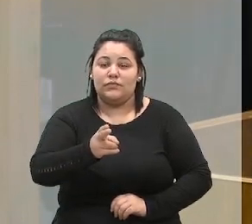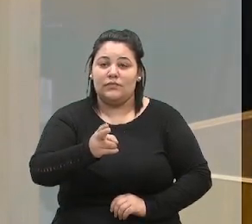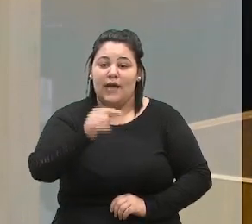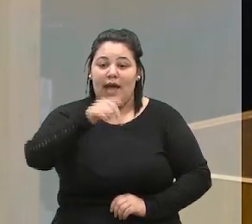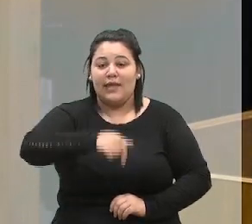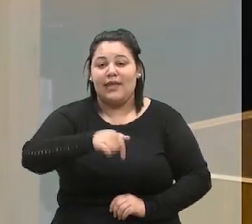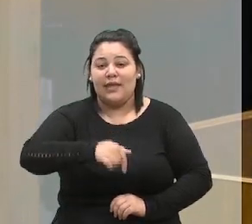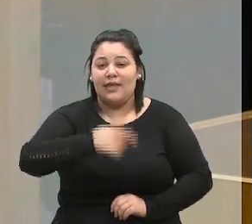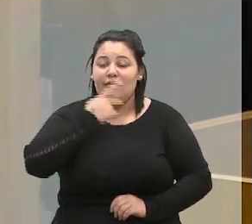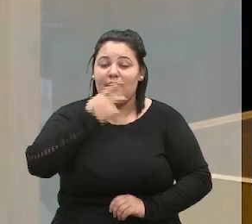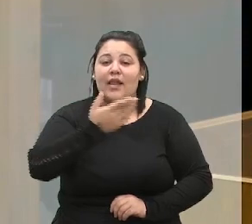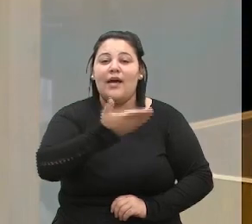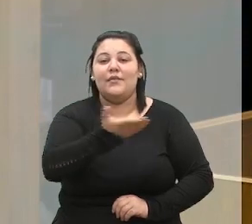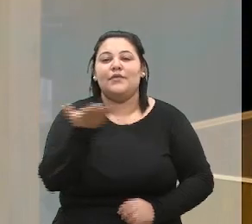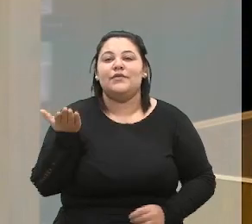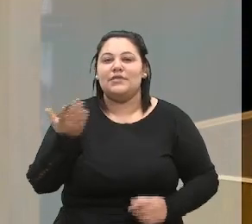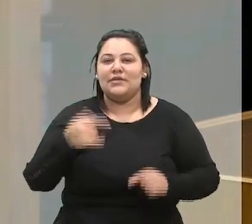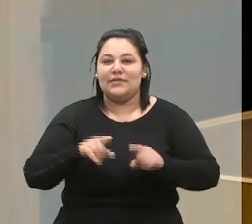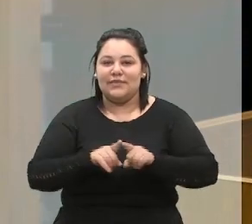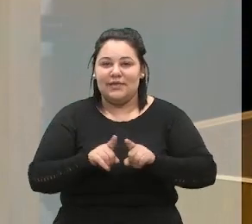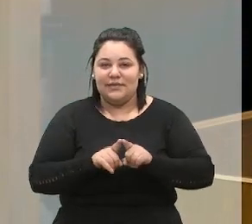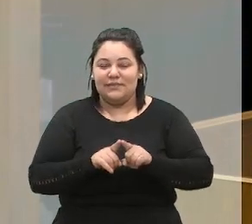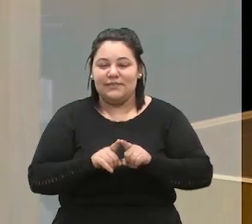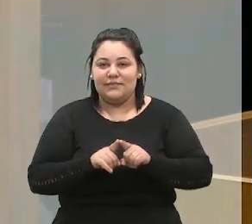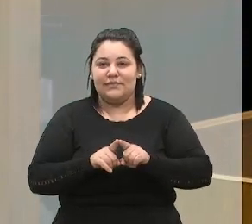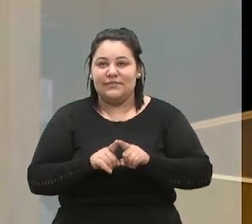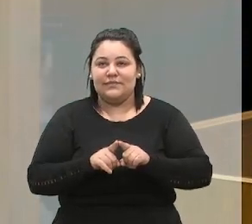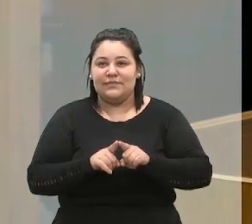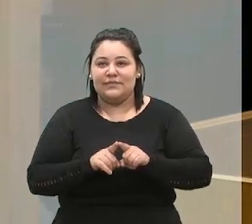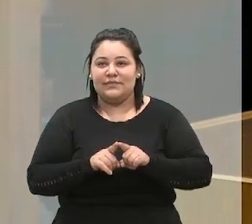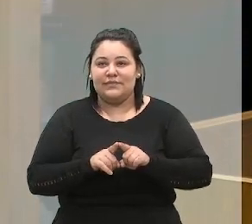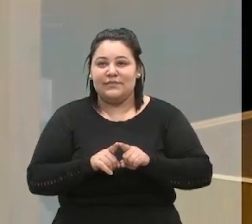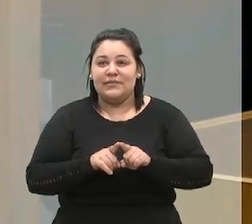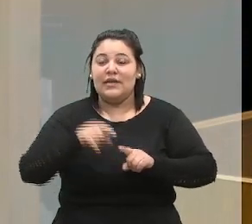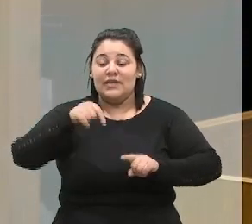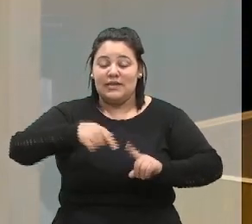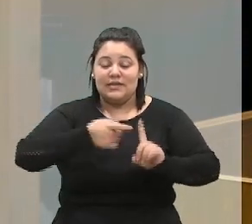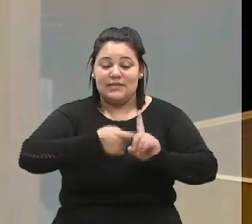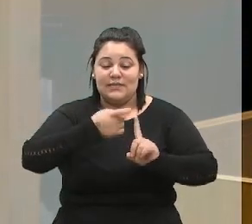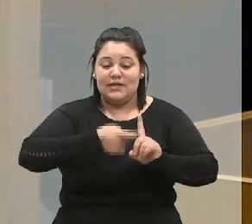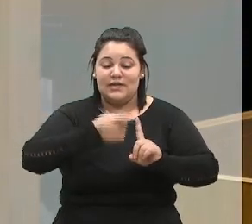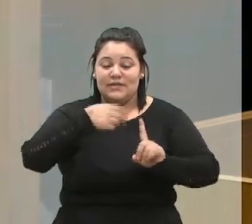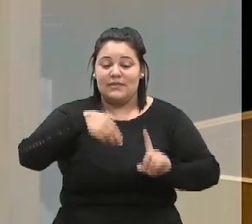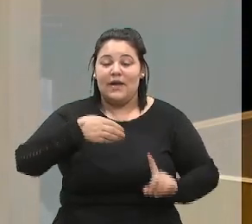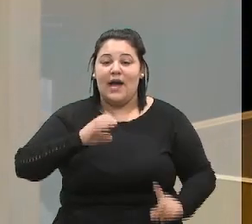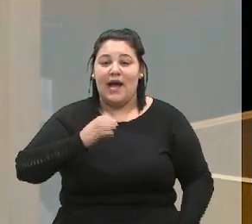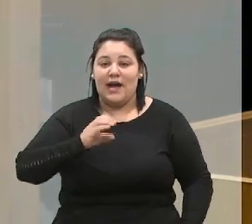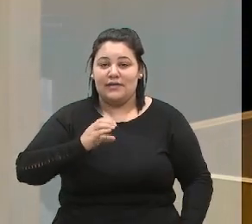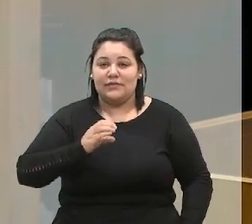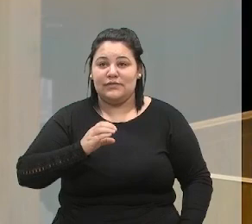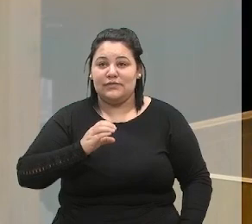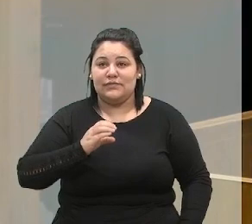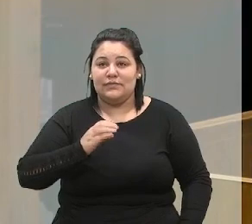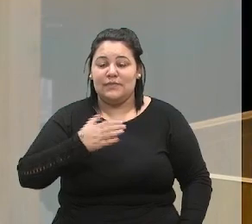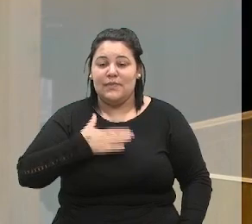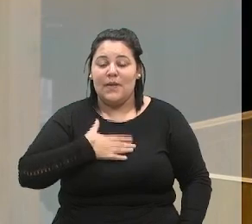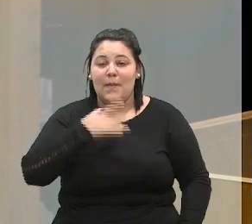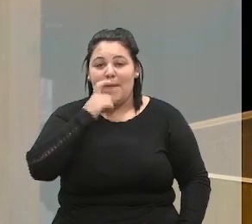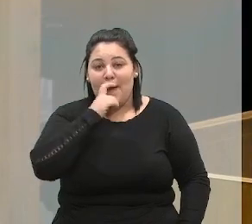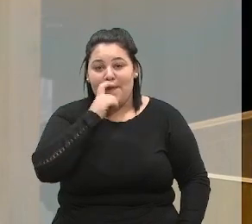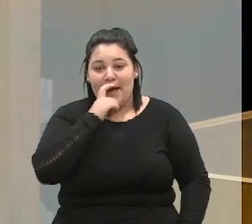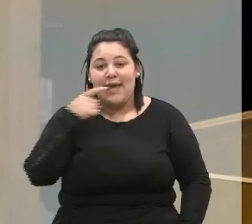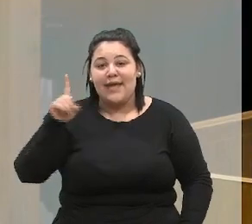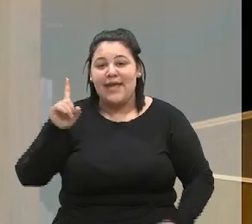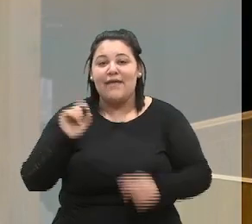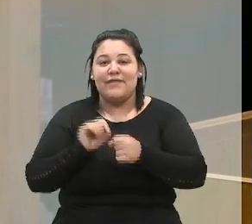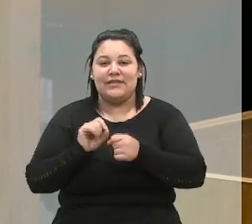dizer para vocês que nesse mês de março meu pai completaria mais um ano